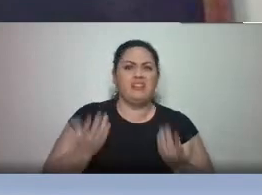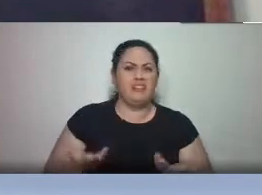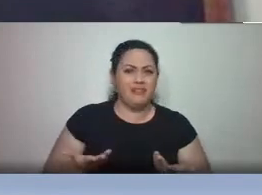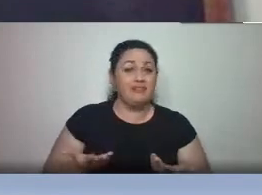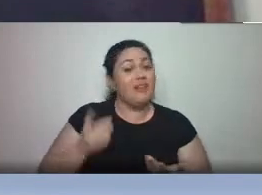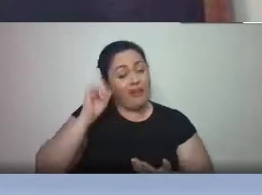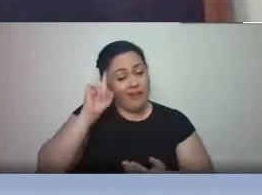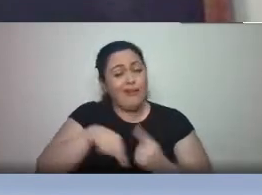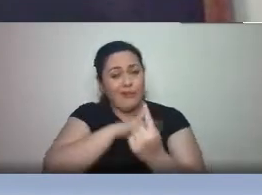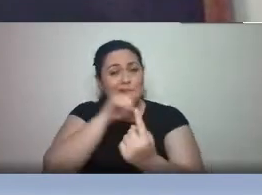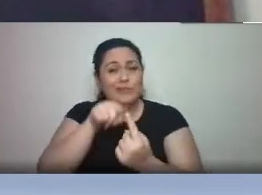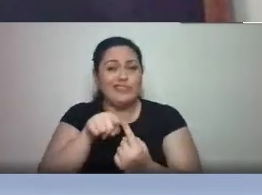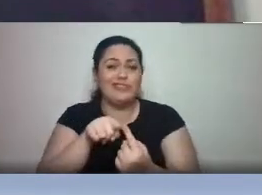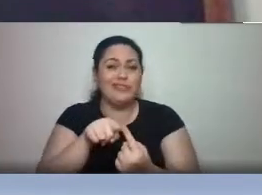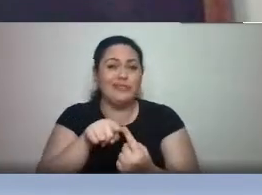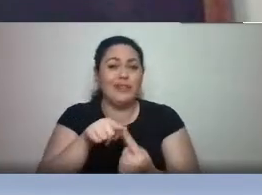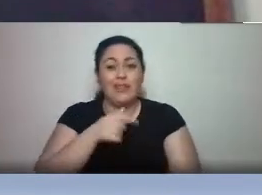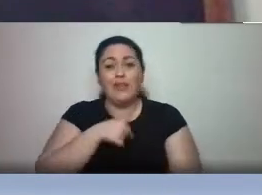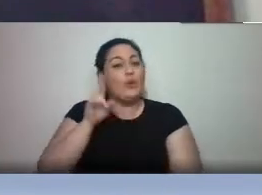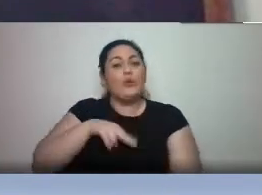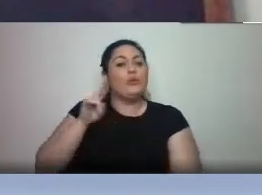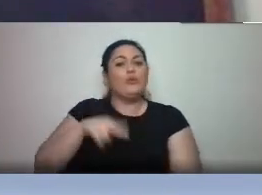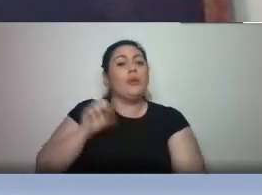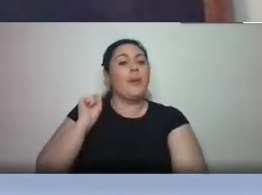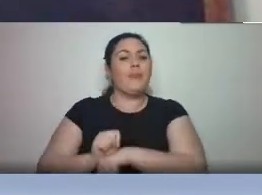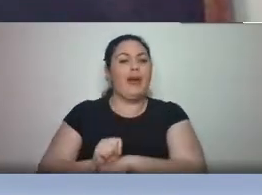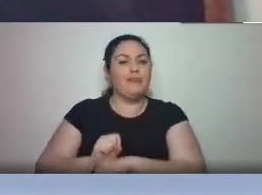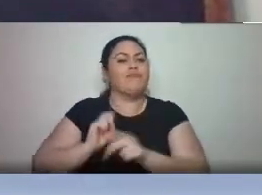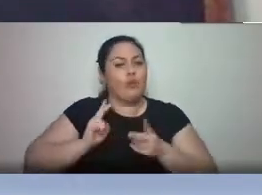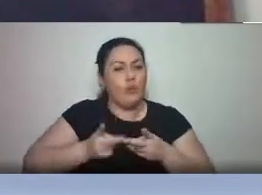para isso, para que eu não deixe de caminhar.